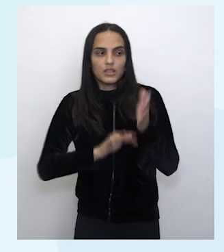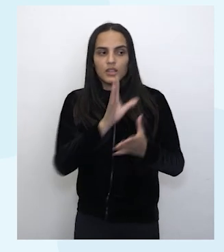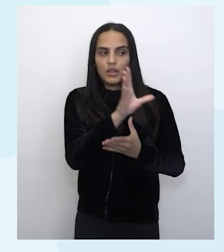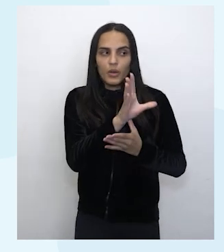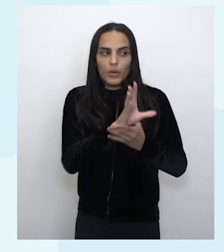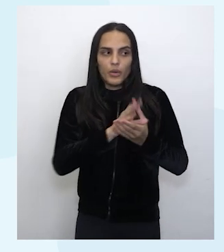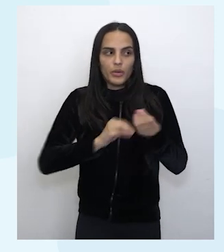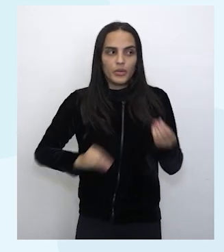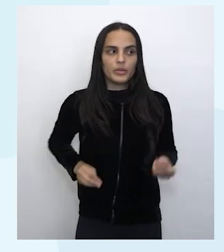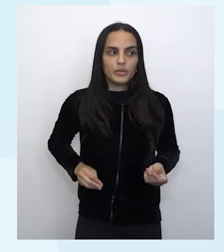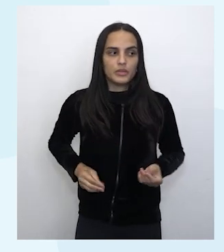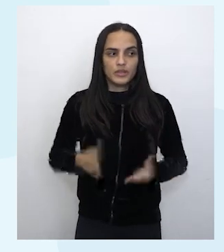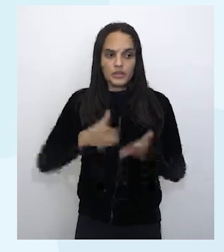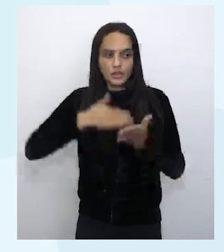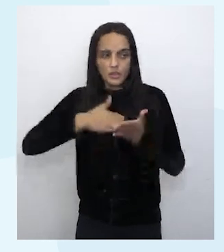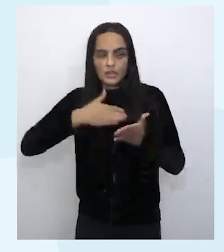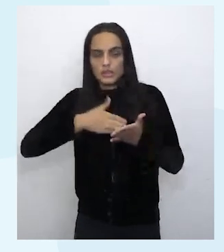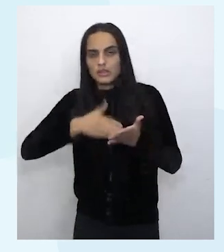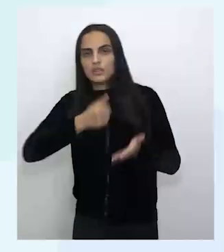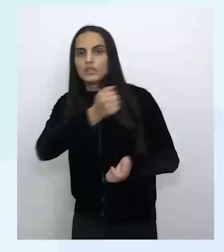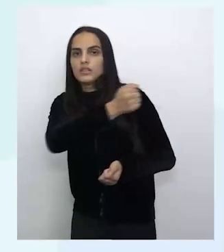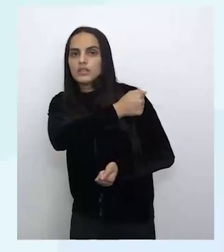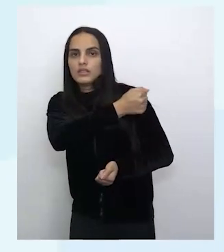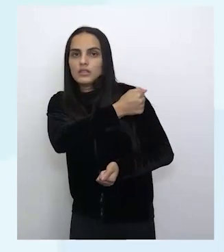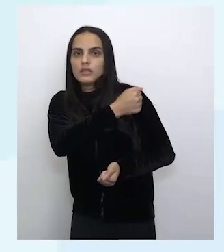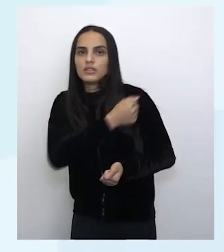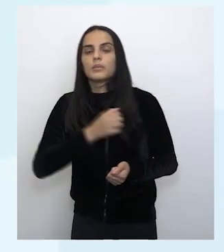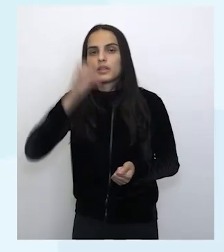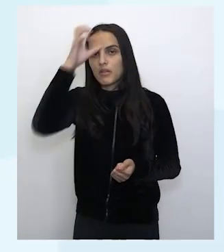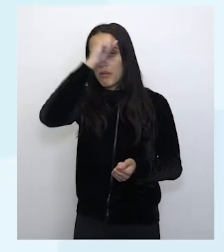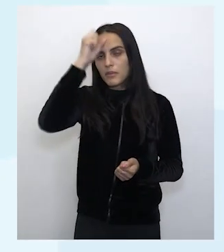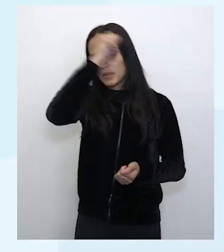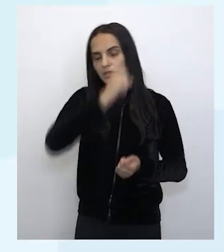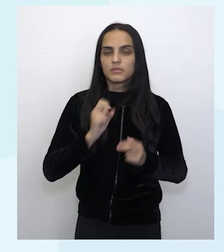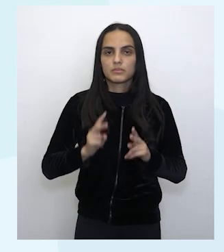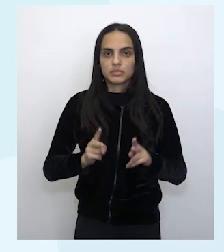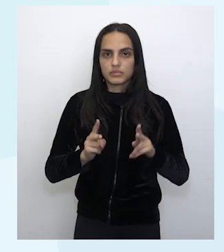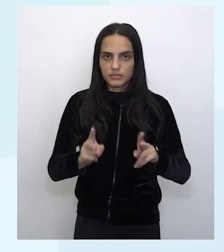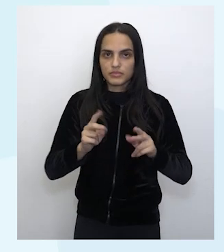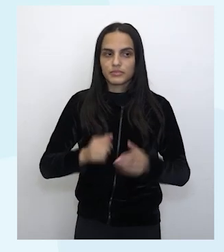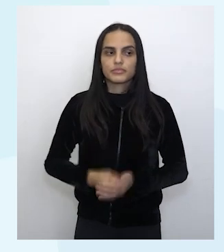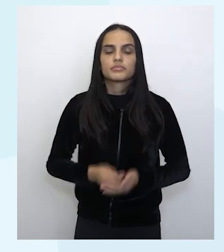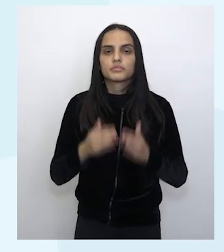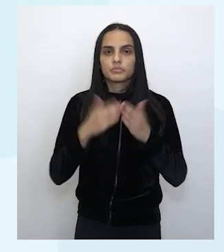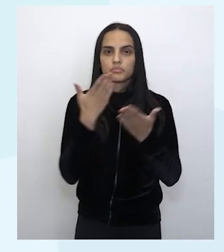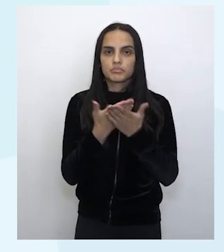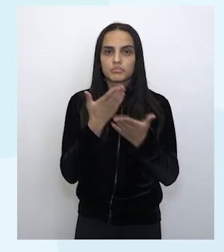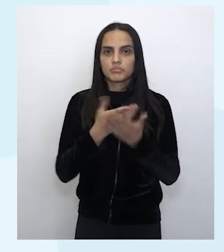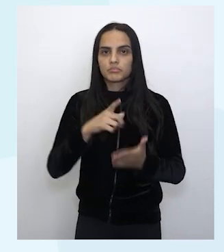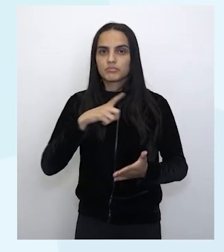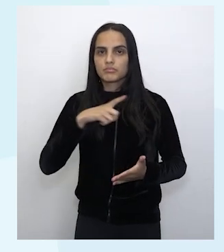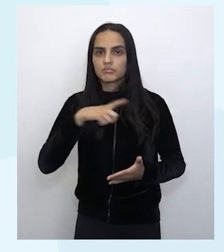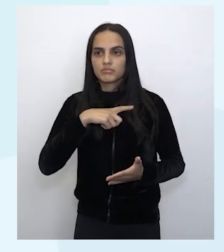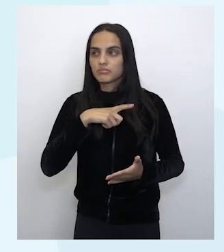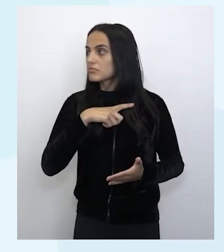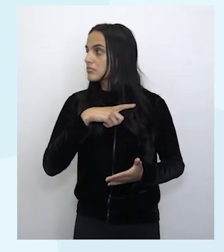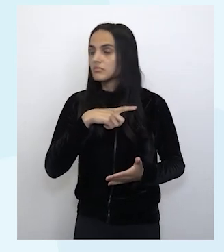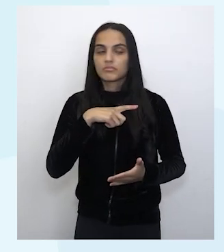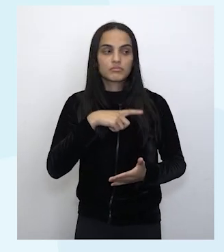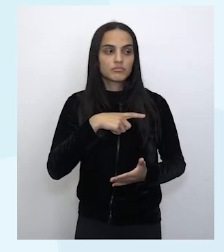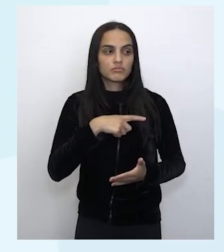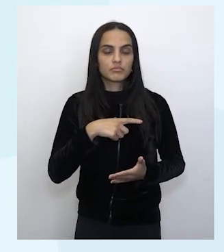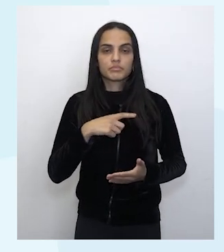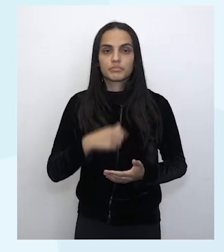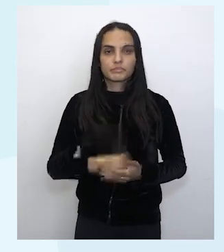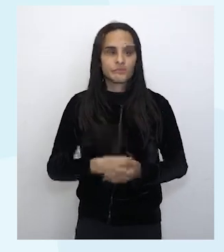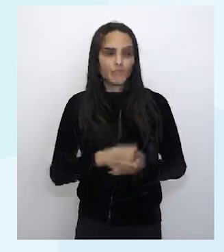aluno da segunda série do ensino médio, do material Aprender Sempre. Se a sua escola tem aí o regular, a segunda série do ensino médio, nós tiramos